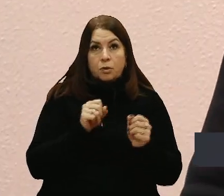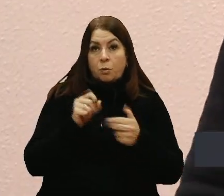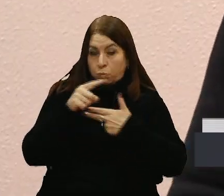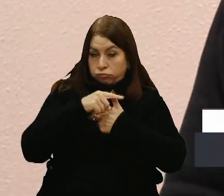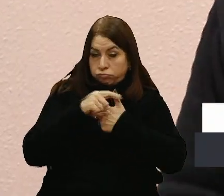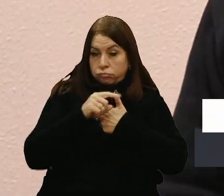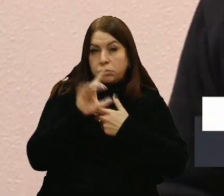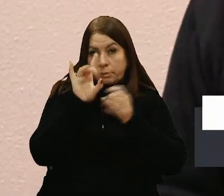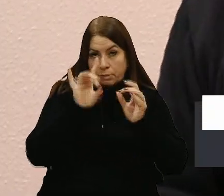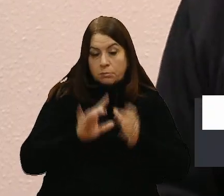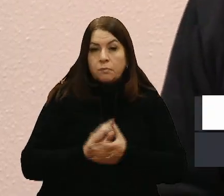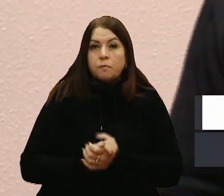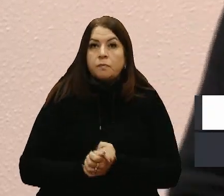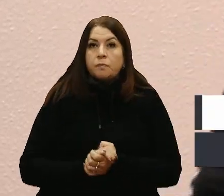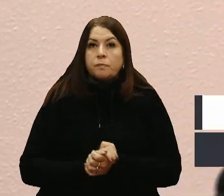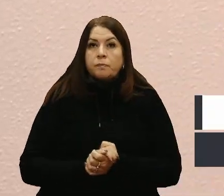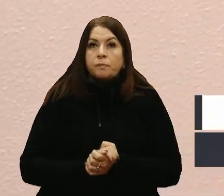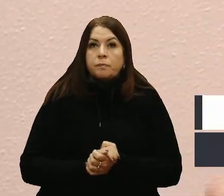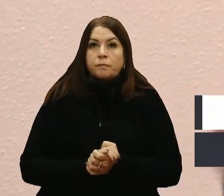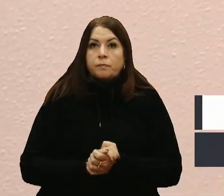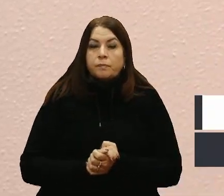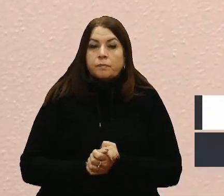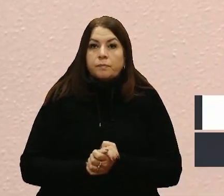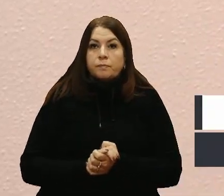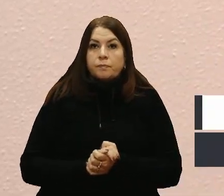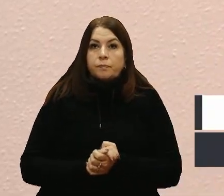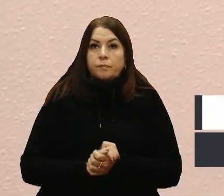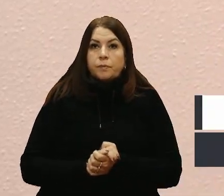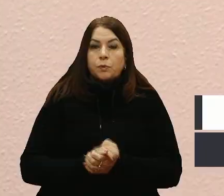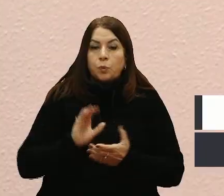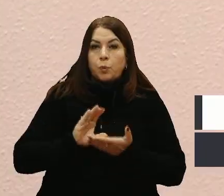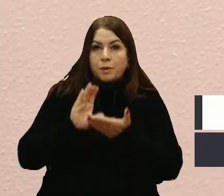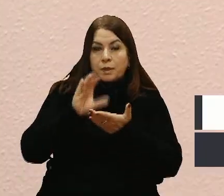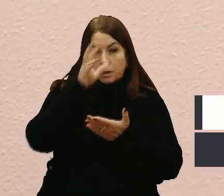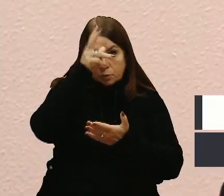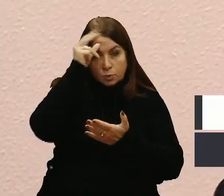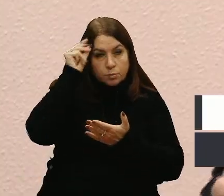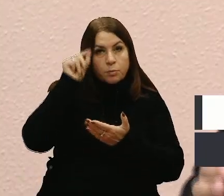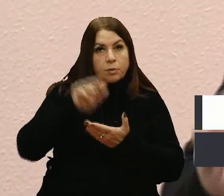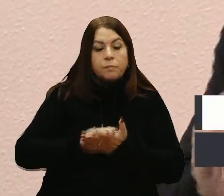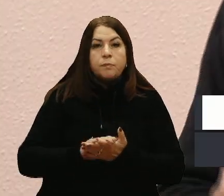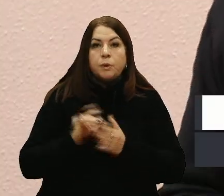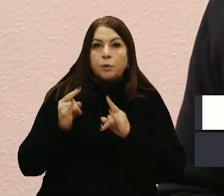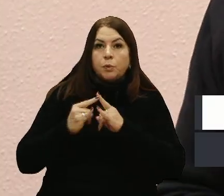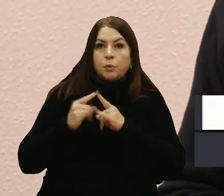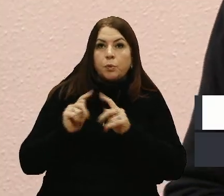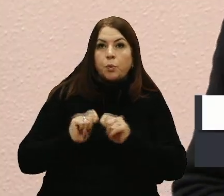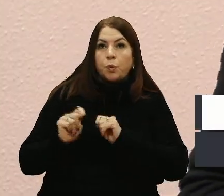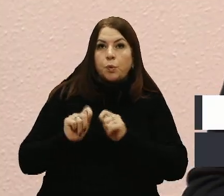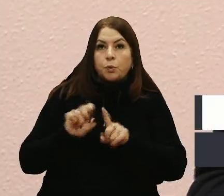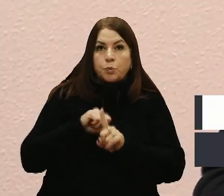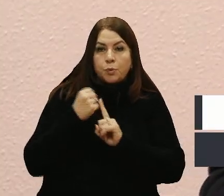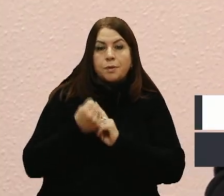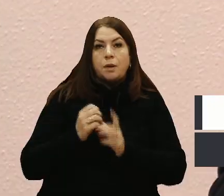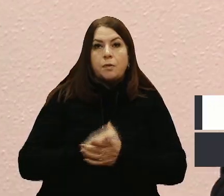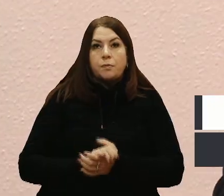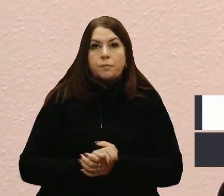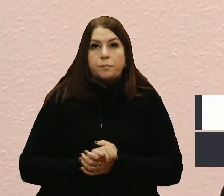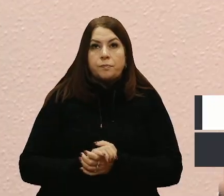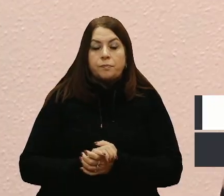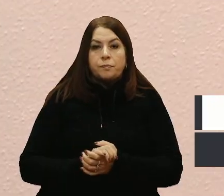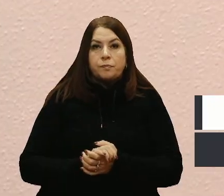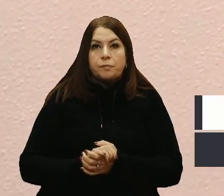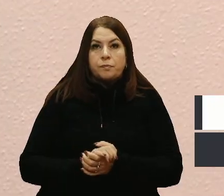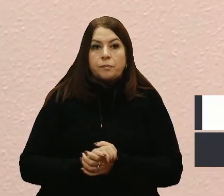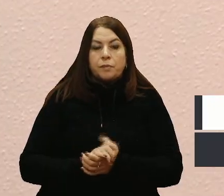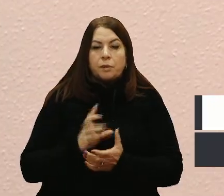Executivo, especialmente. E um Conselho Municipal, ele é um órgão de controle social. E